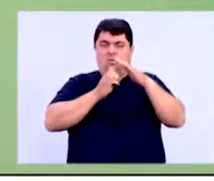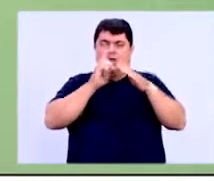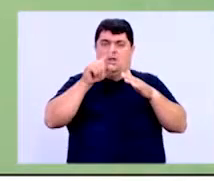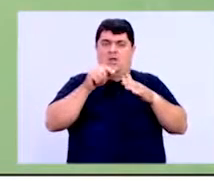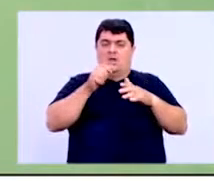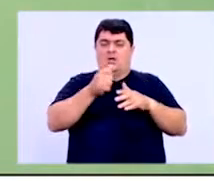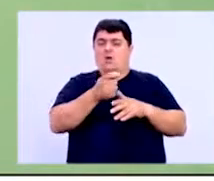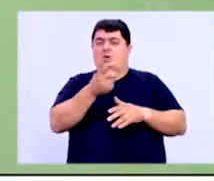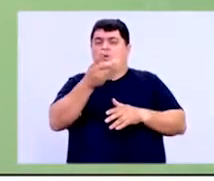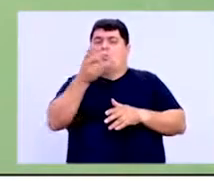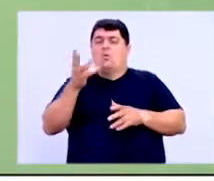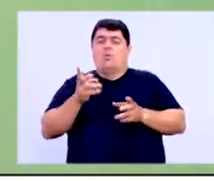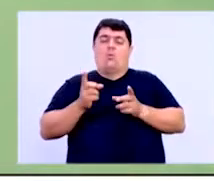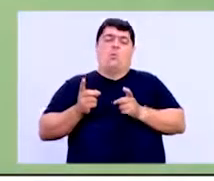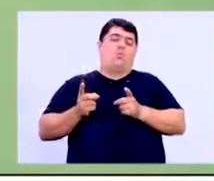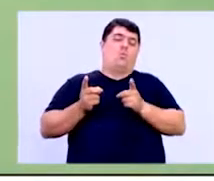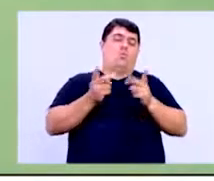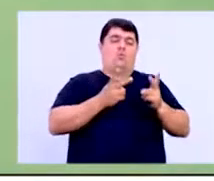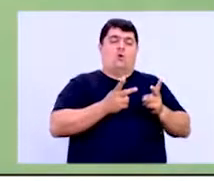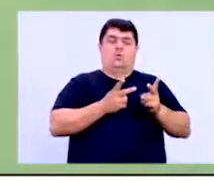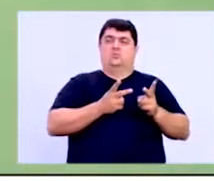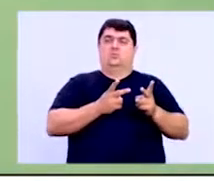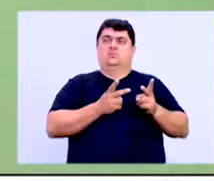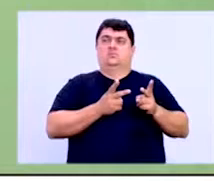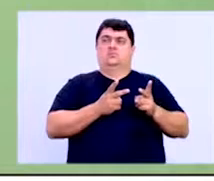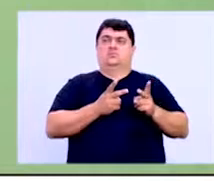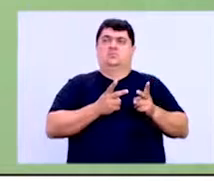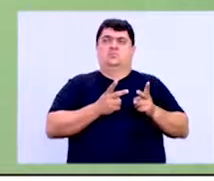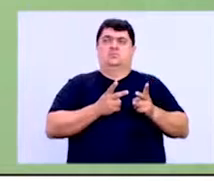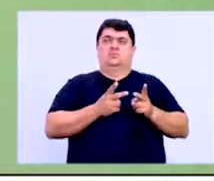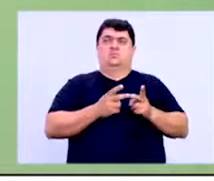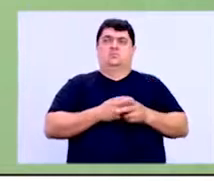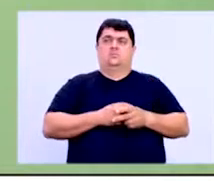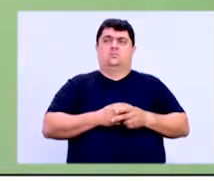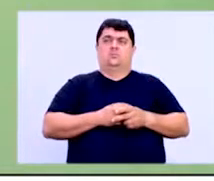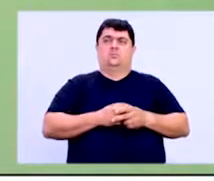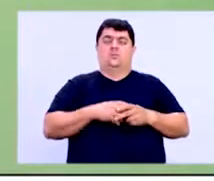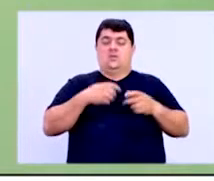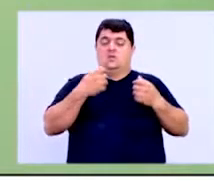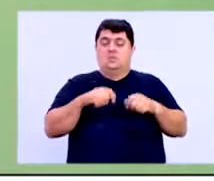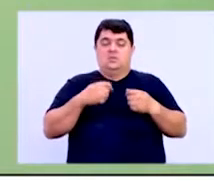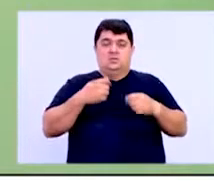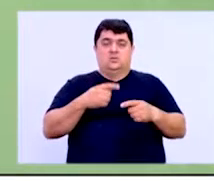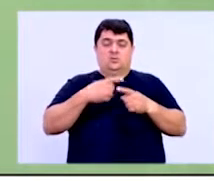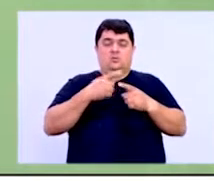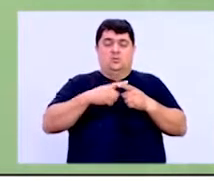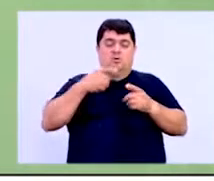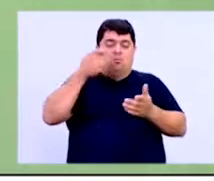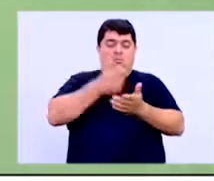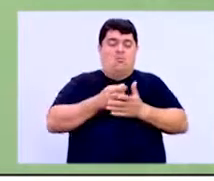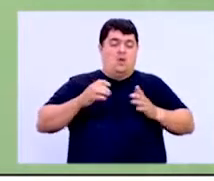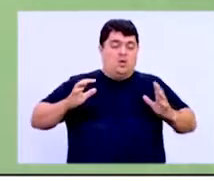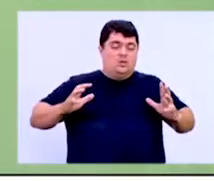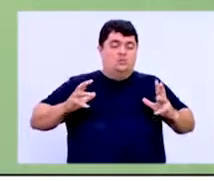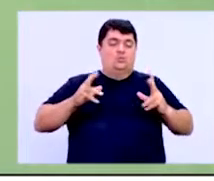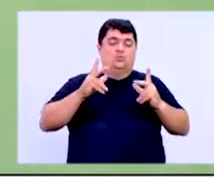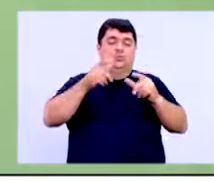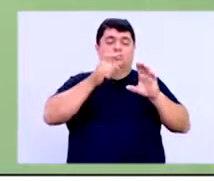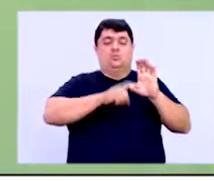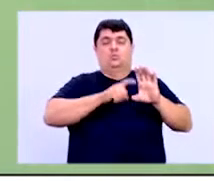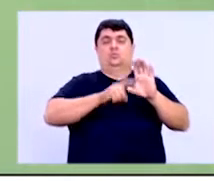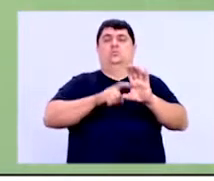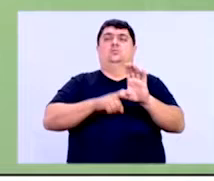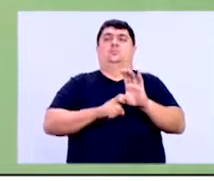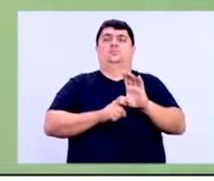de vendas. Olha, bem fácil. Ponto de equilíbrio é o nível de vendas necessário para cobrir todas as despesas operacionais. Ou